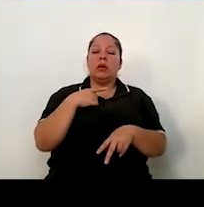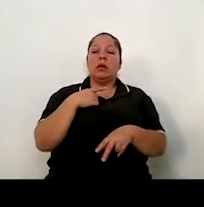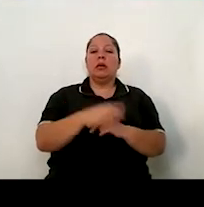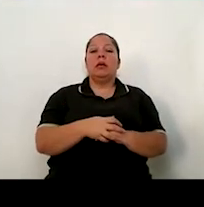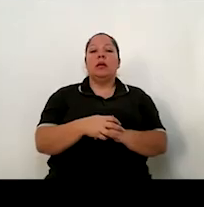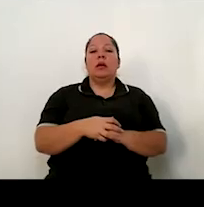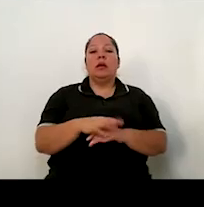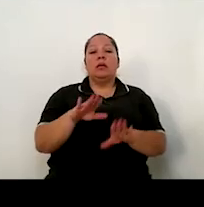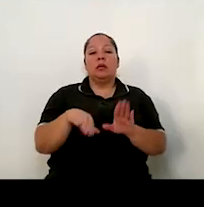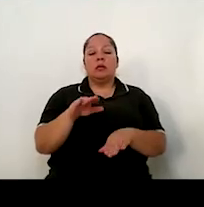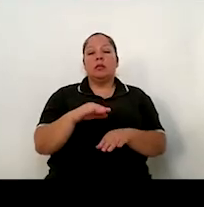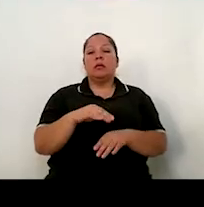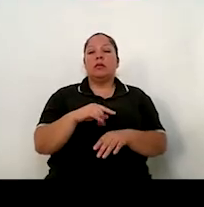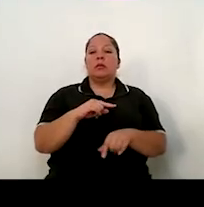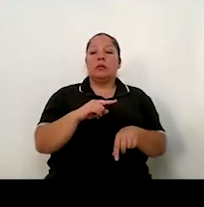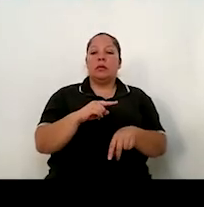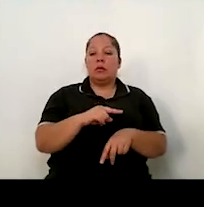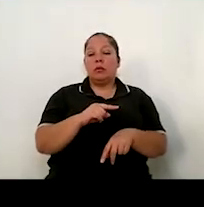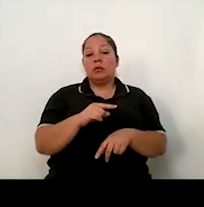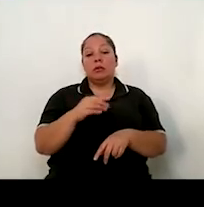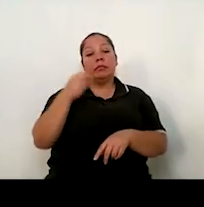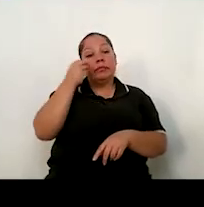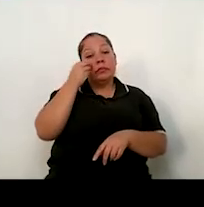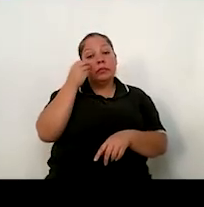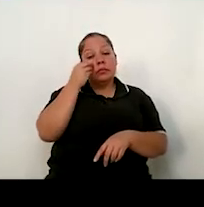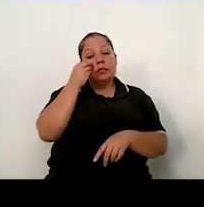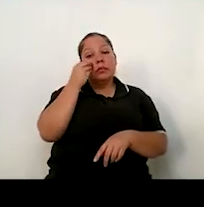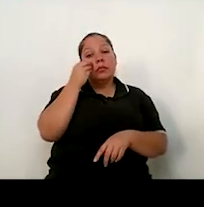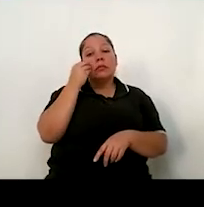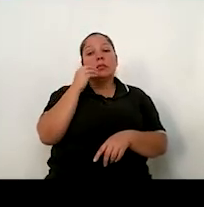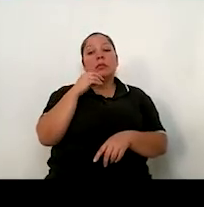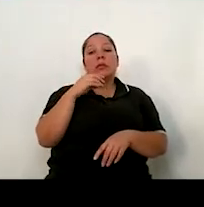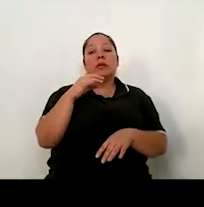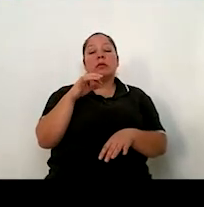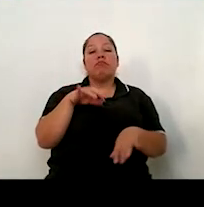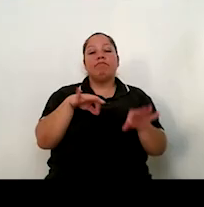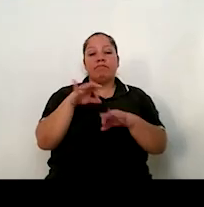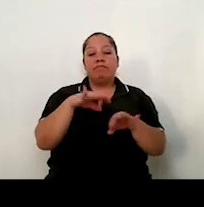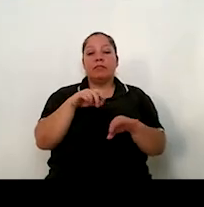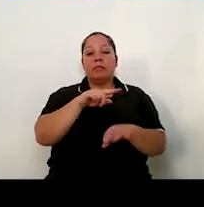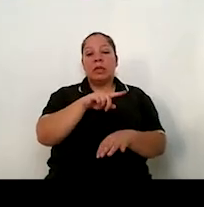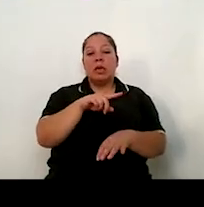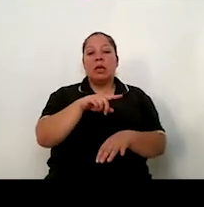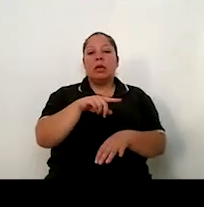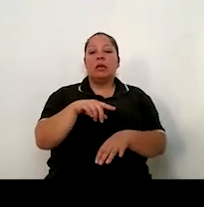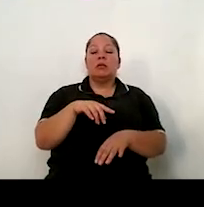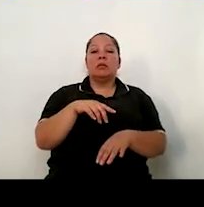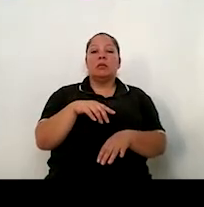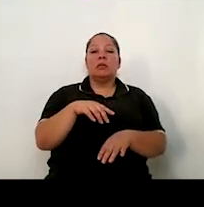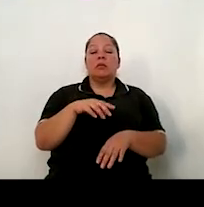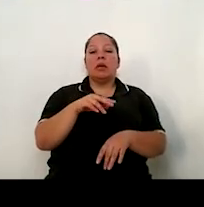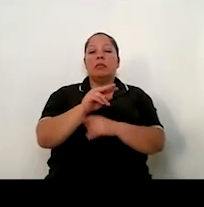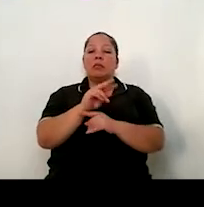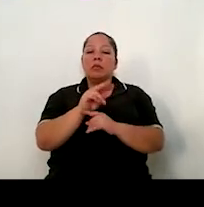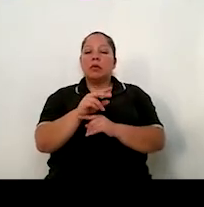a gente vai tentar iniciar esse rastreamento a partir dos 45 anos de idade, tá? E o que